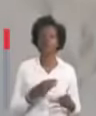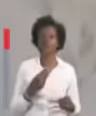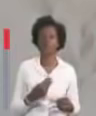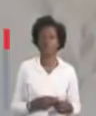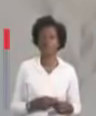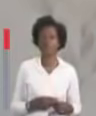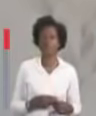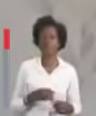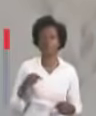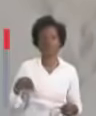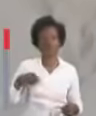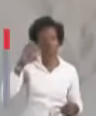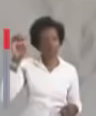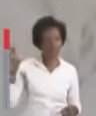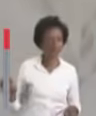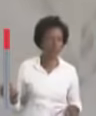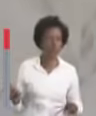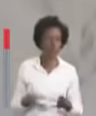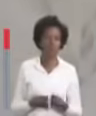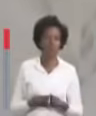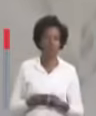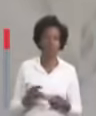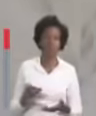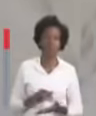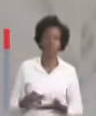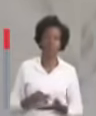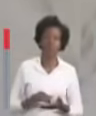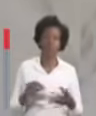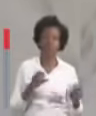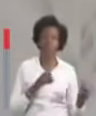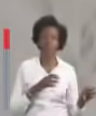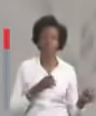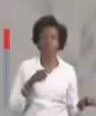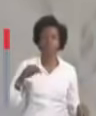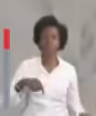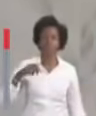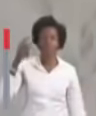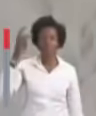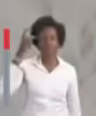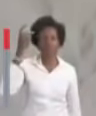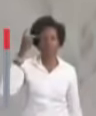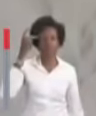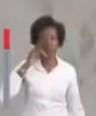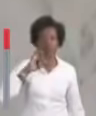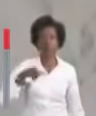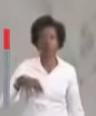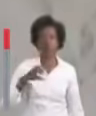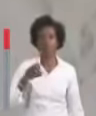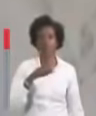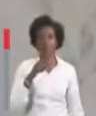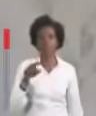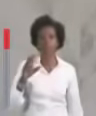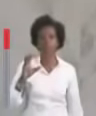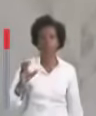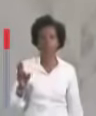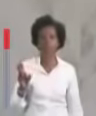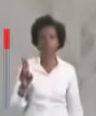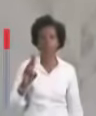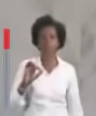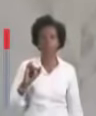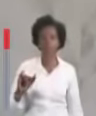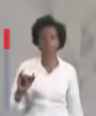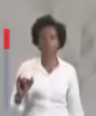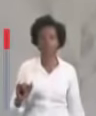do nosso estado e também é o nosso secretário de educação aqui de São Paulo João Cury para que eles